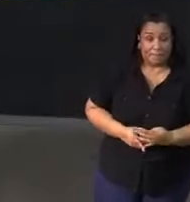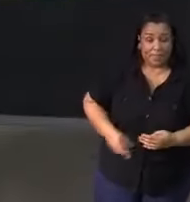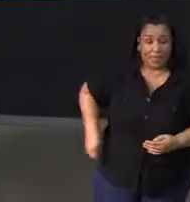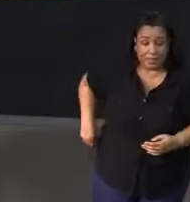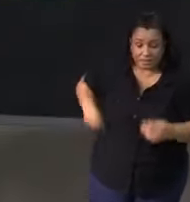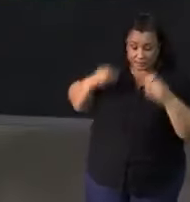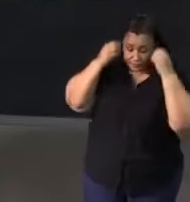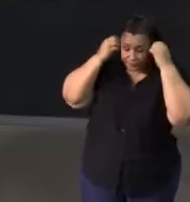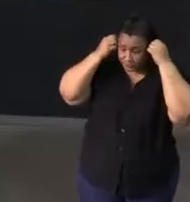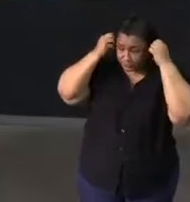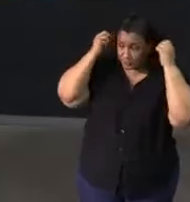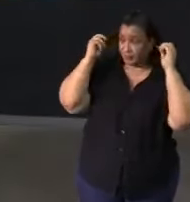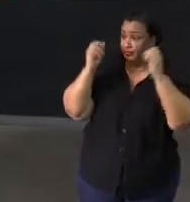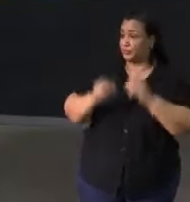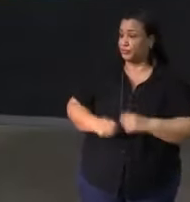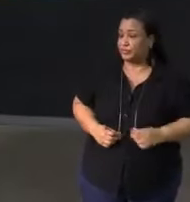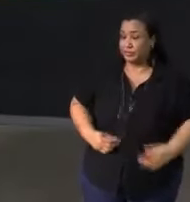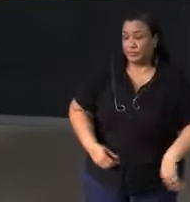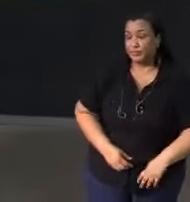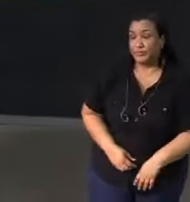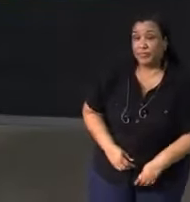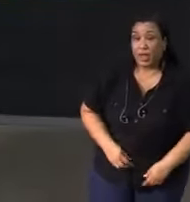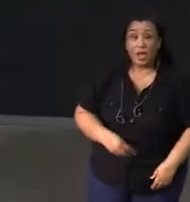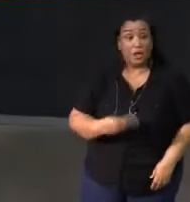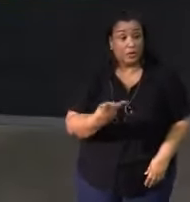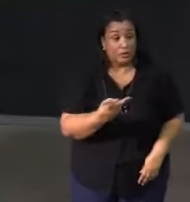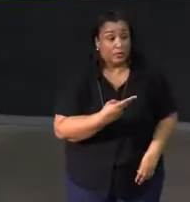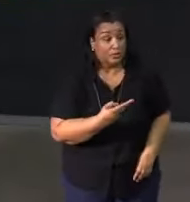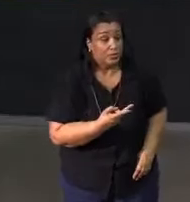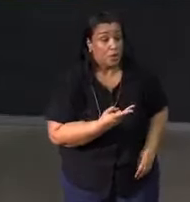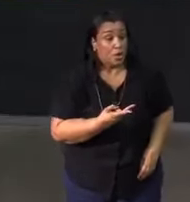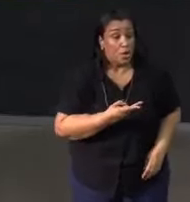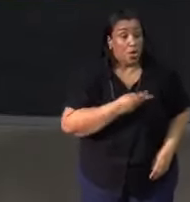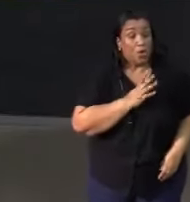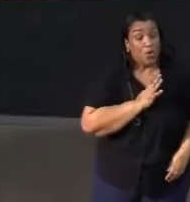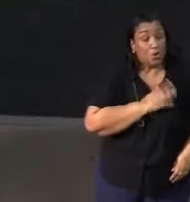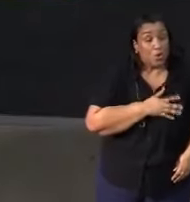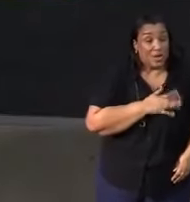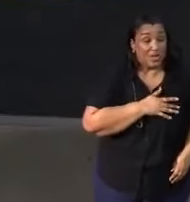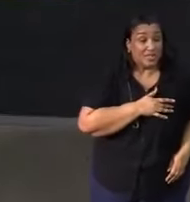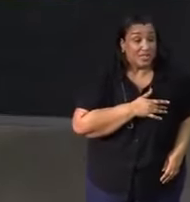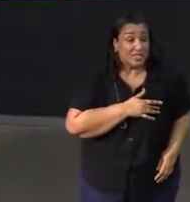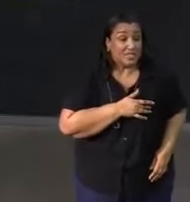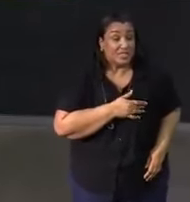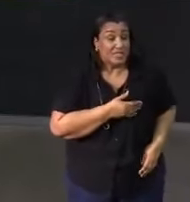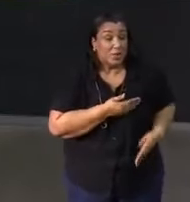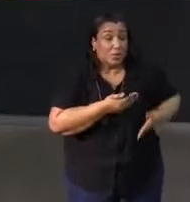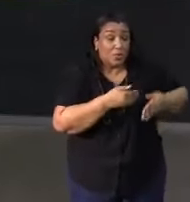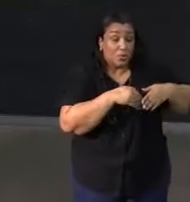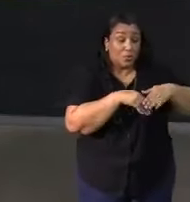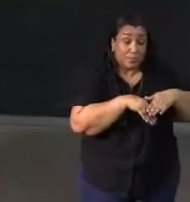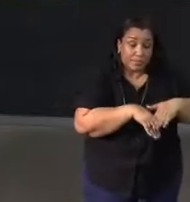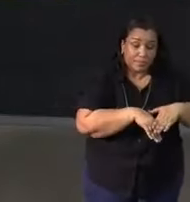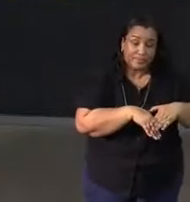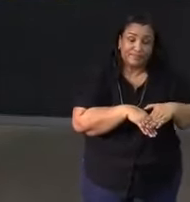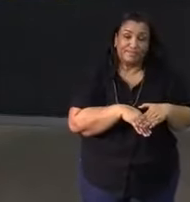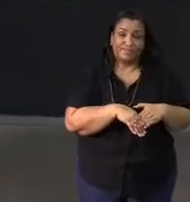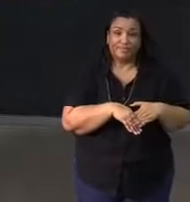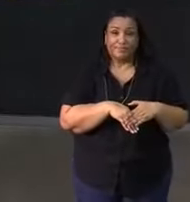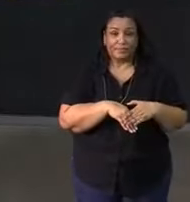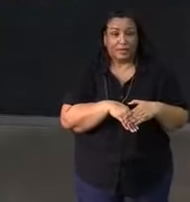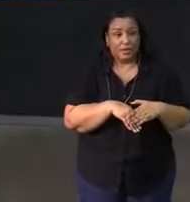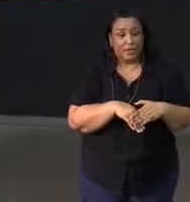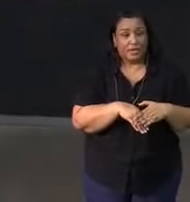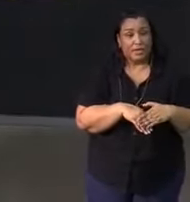ambos tinham um coração humilde. Eles sabiam